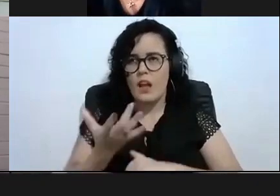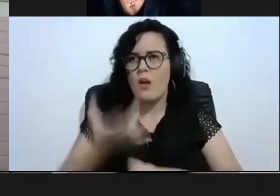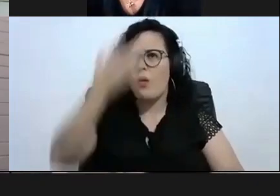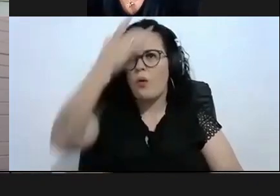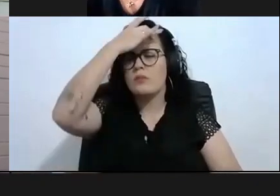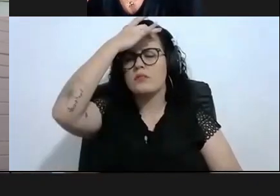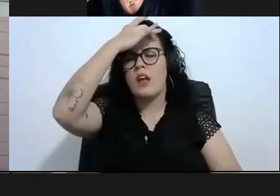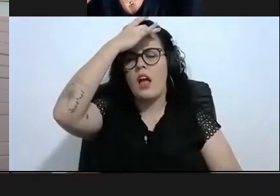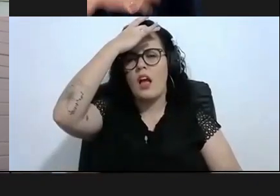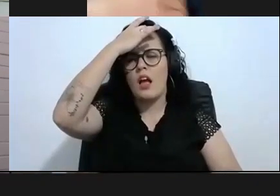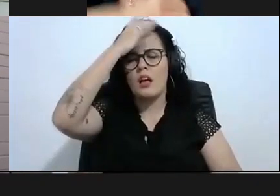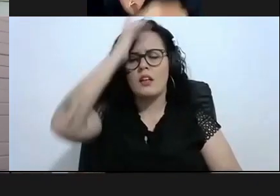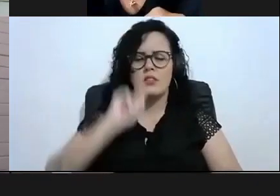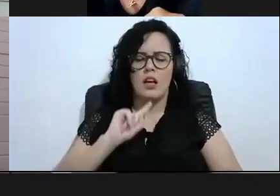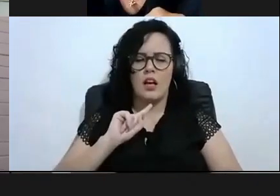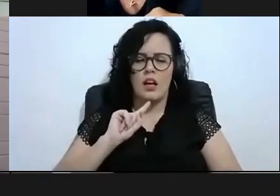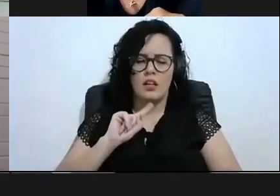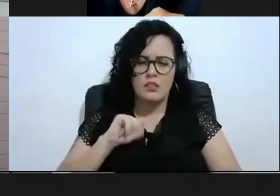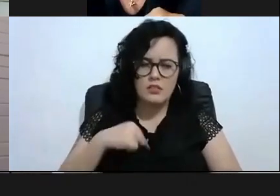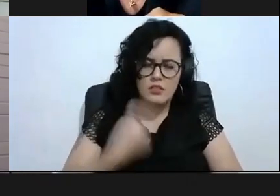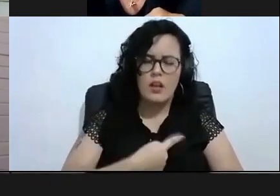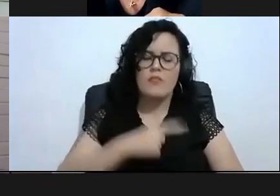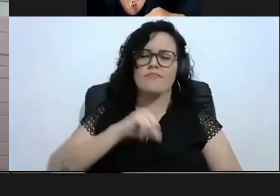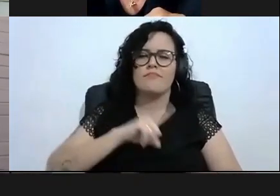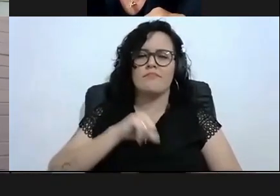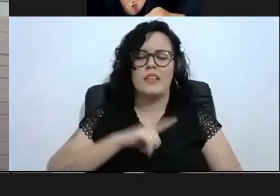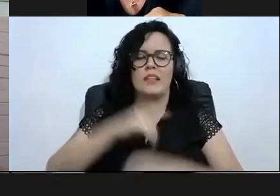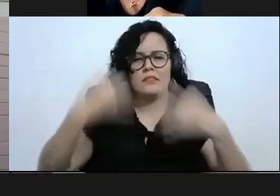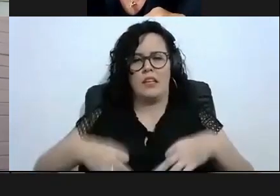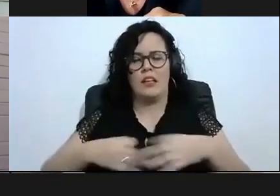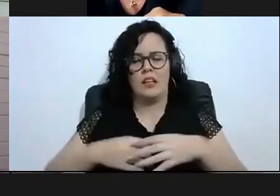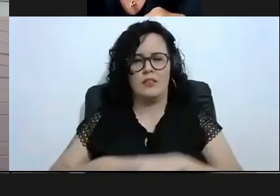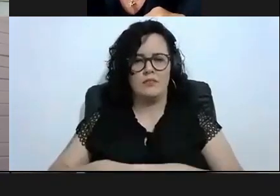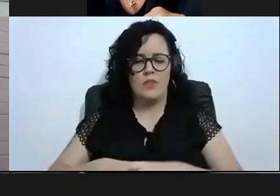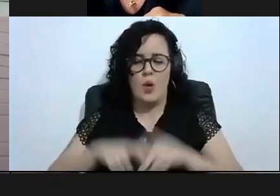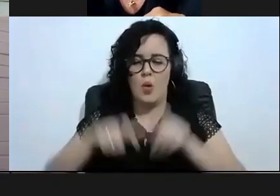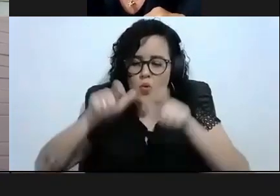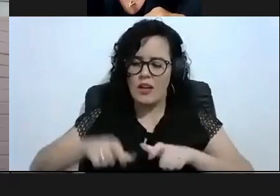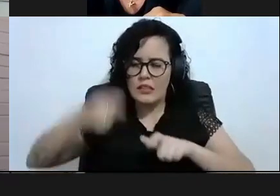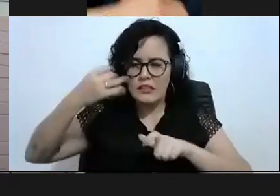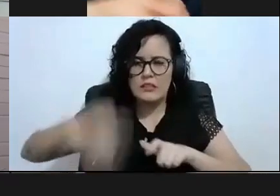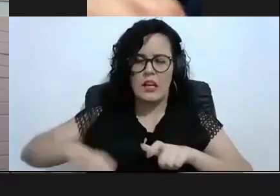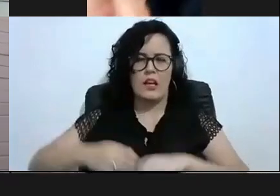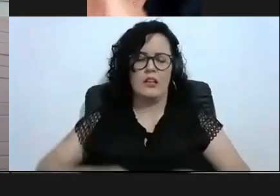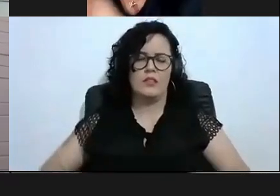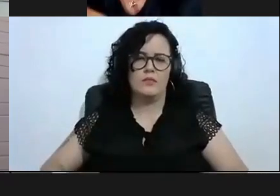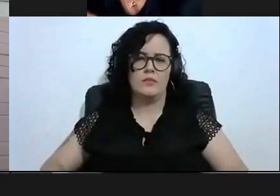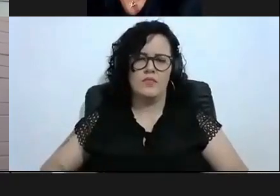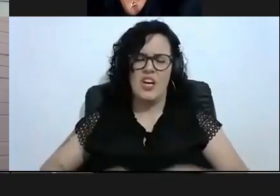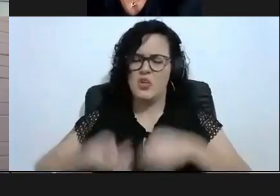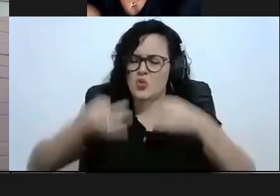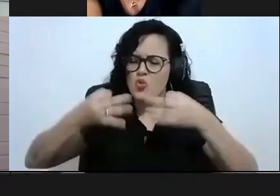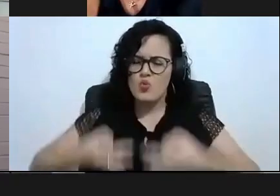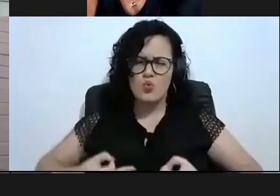que a gente está no lugar certo, de que a gente está, que é o justo, né?